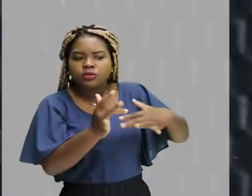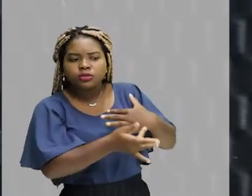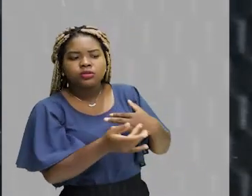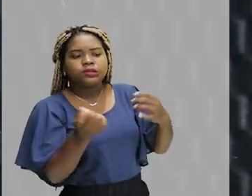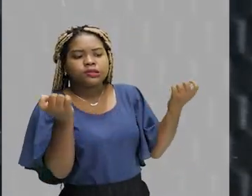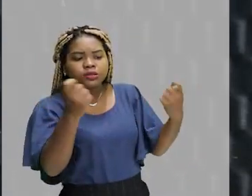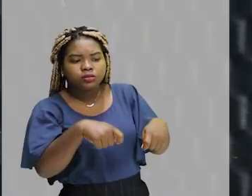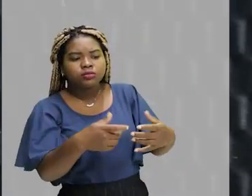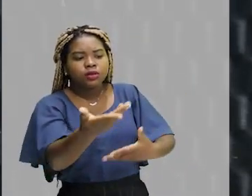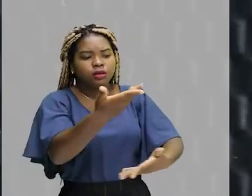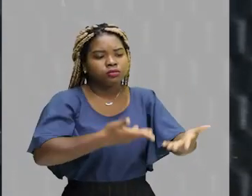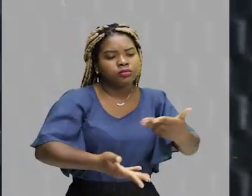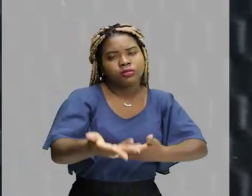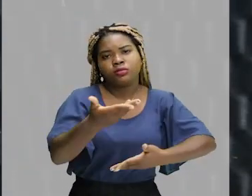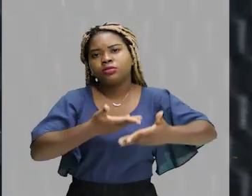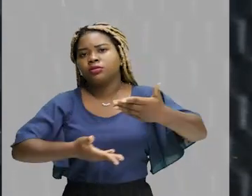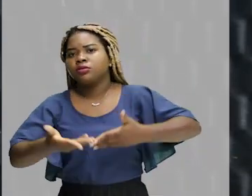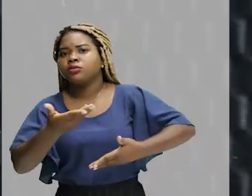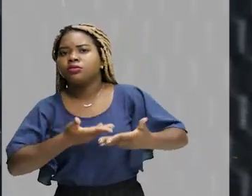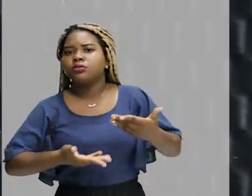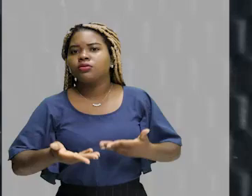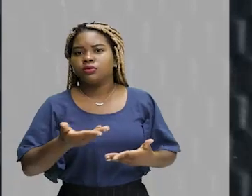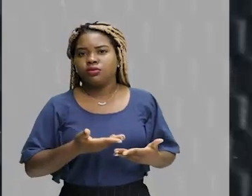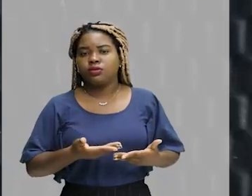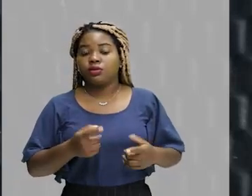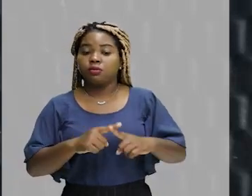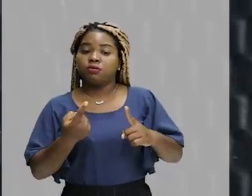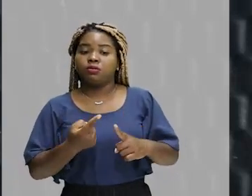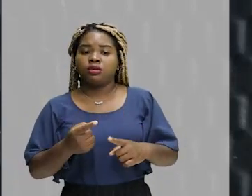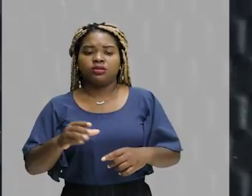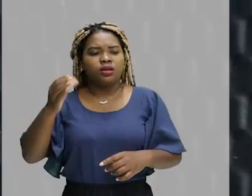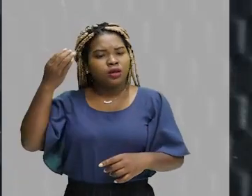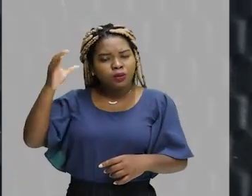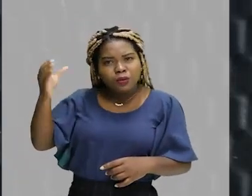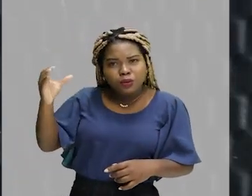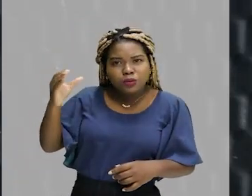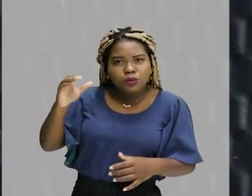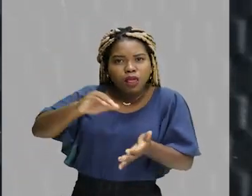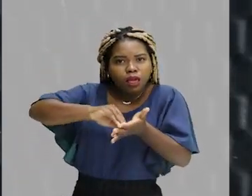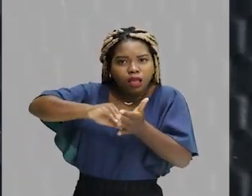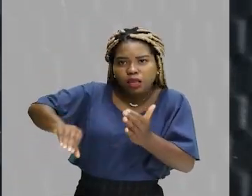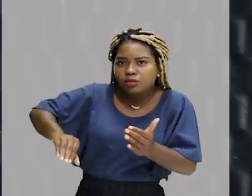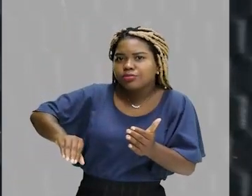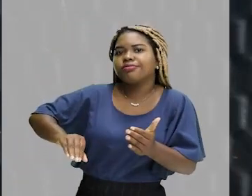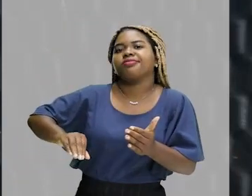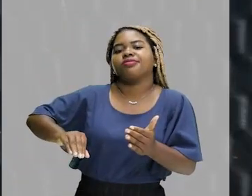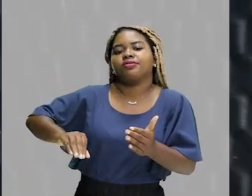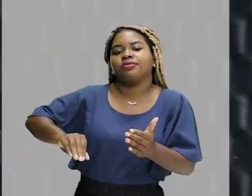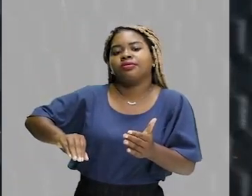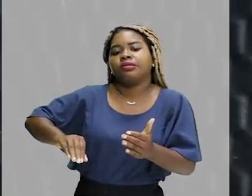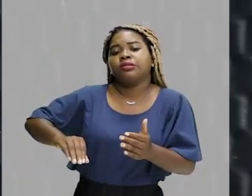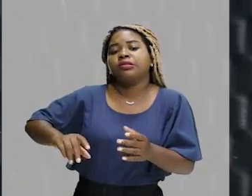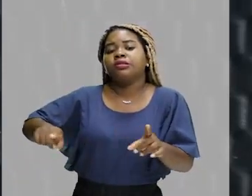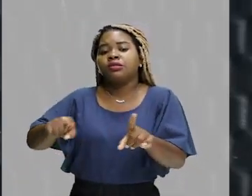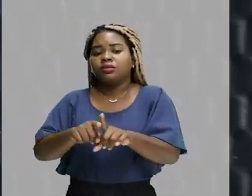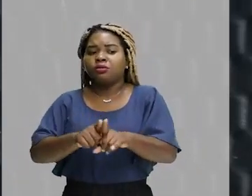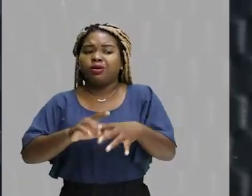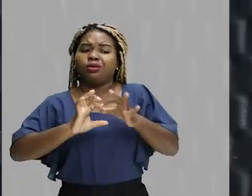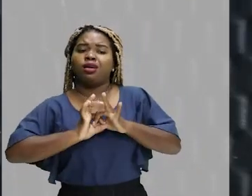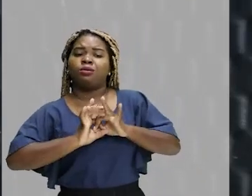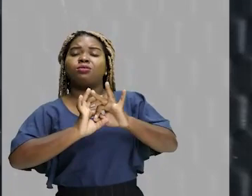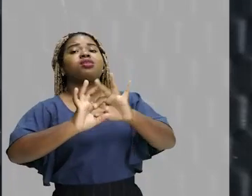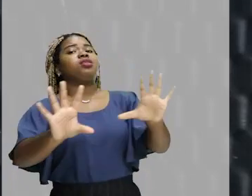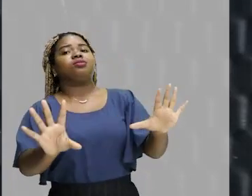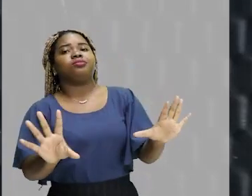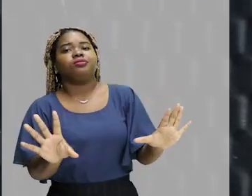de interatividade, mas obviamente não retira a cultura de massa como um todo e, claro, não nos dá uma liberdade